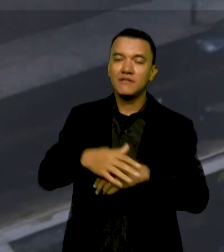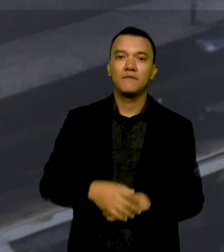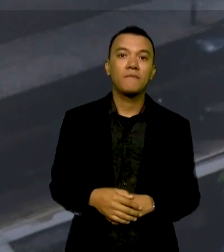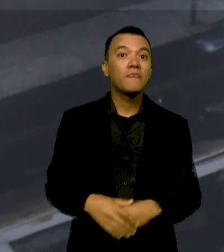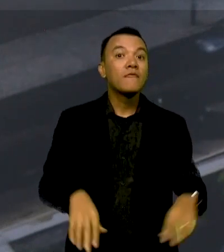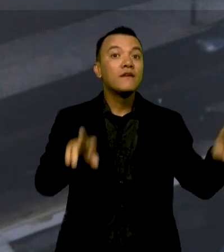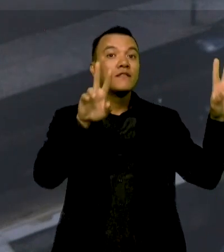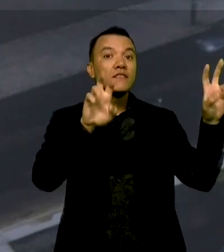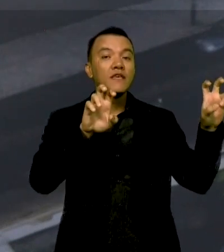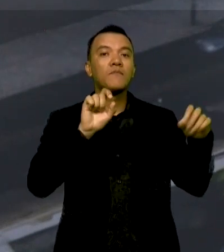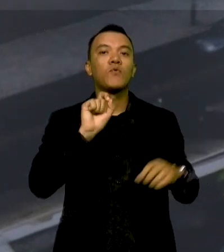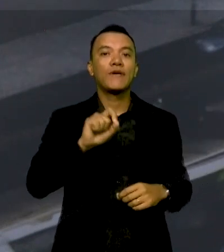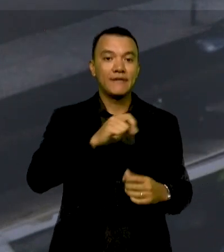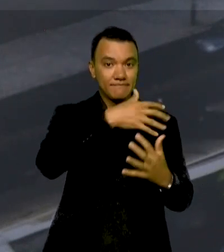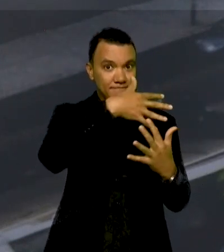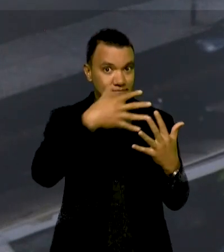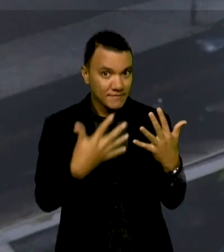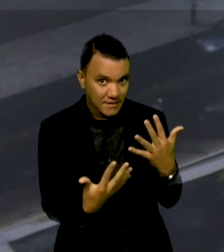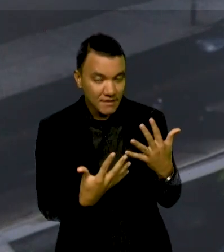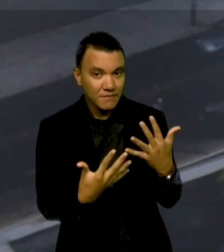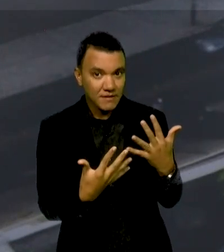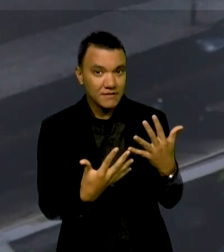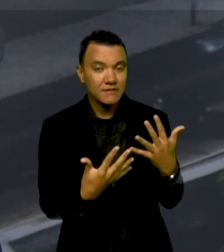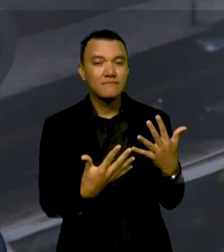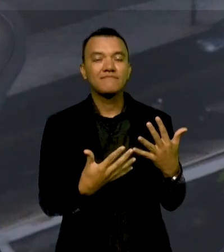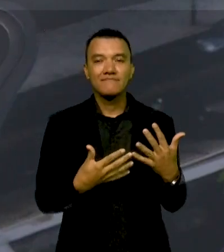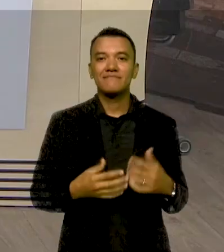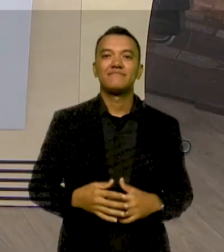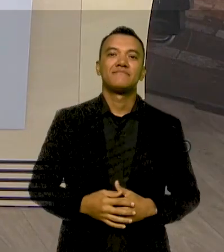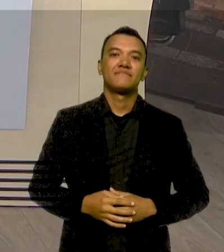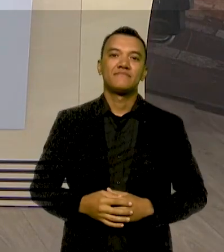é Língua Brasileira de Sinais, Libras.